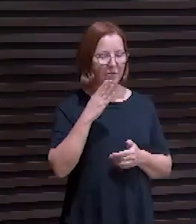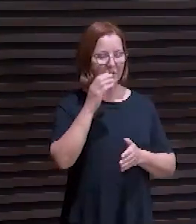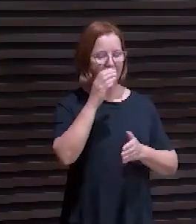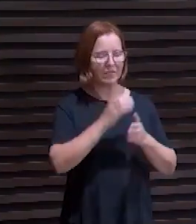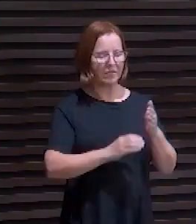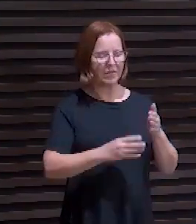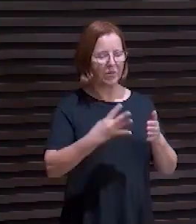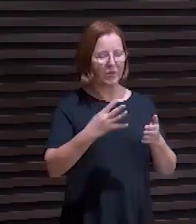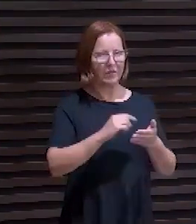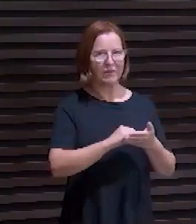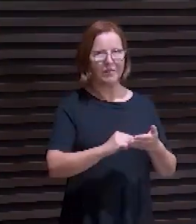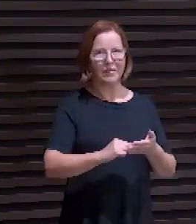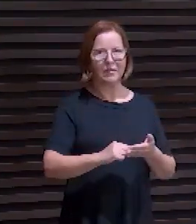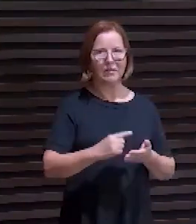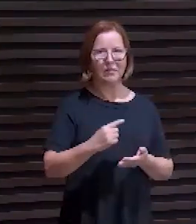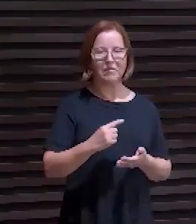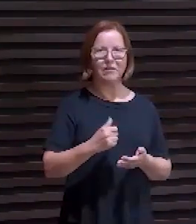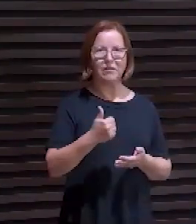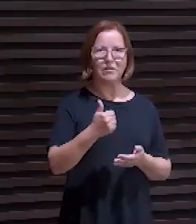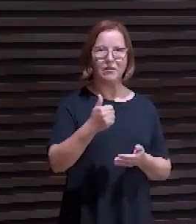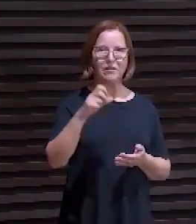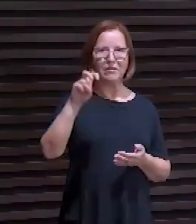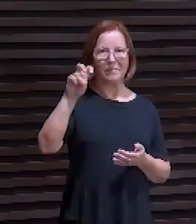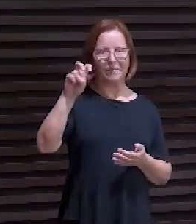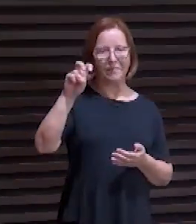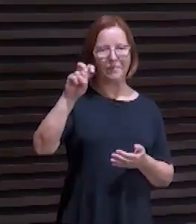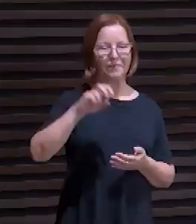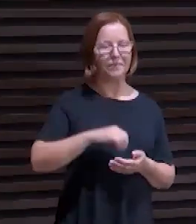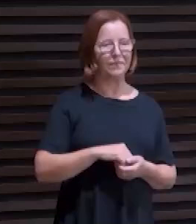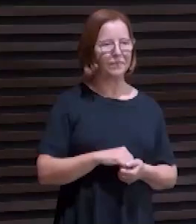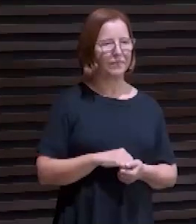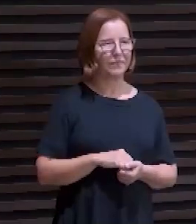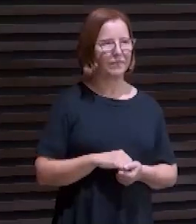4, versículo 15.